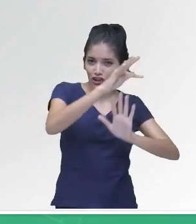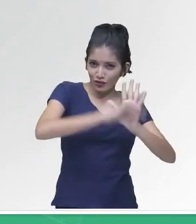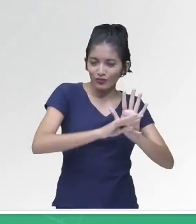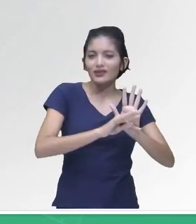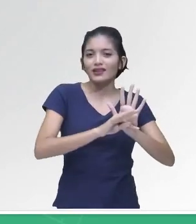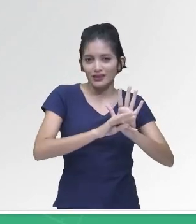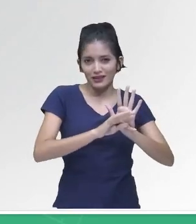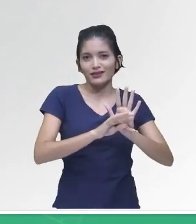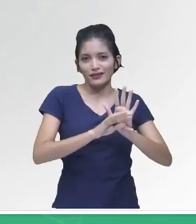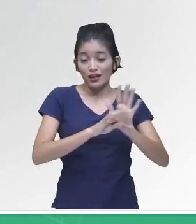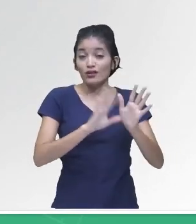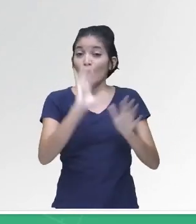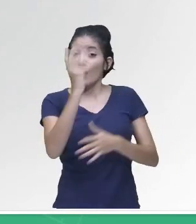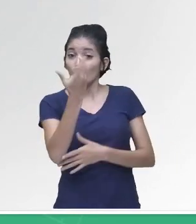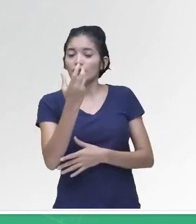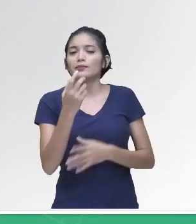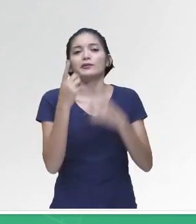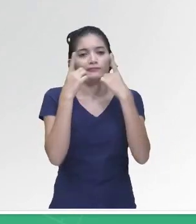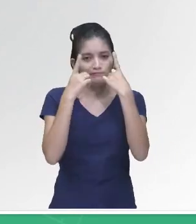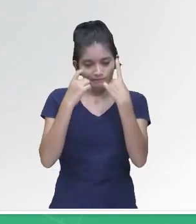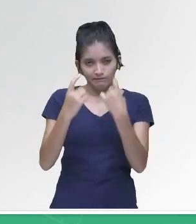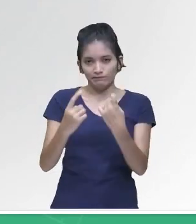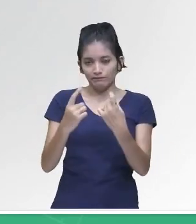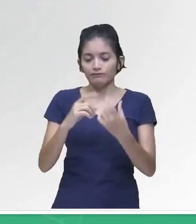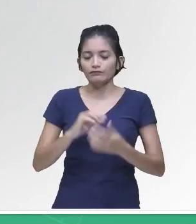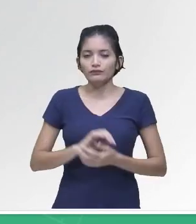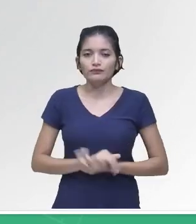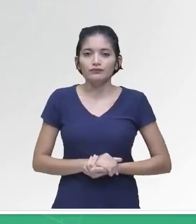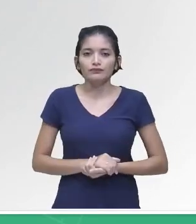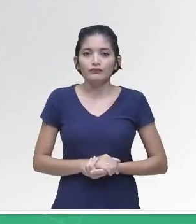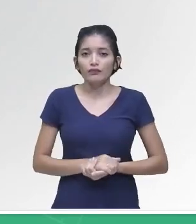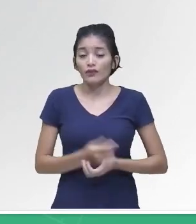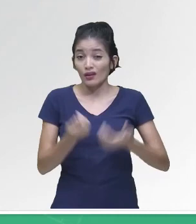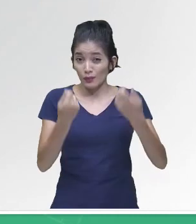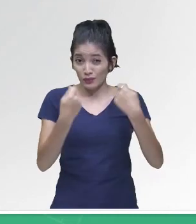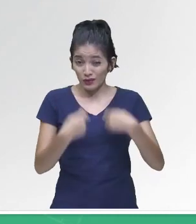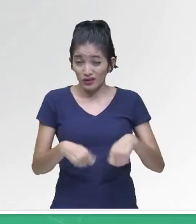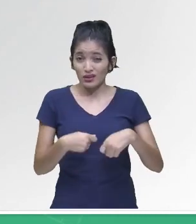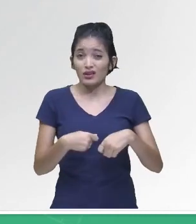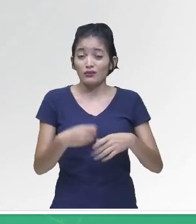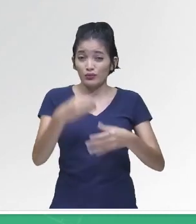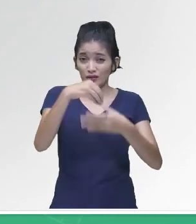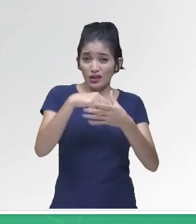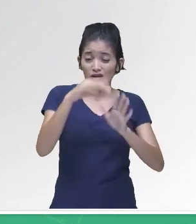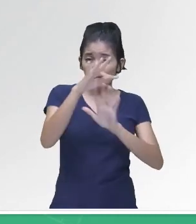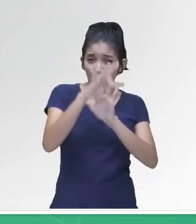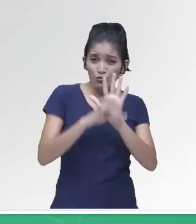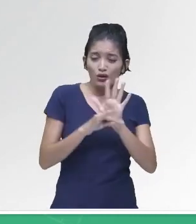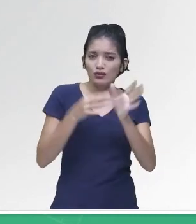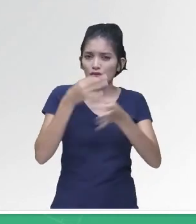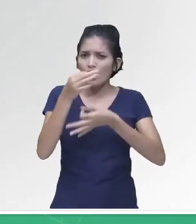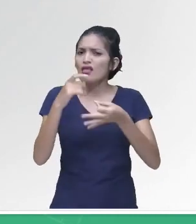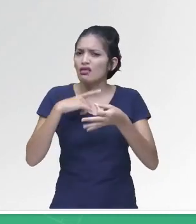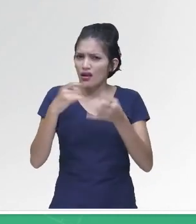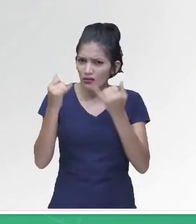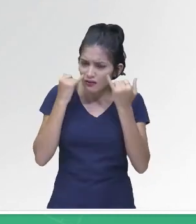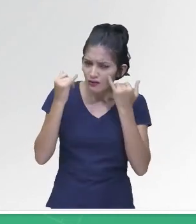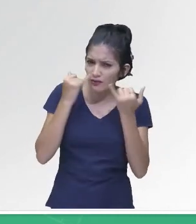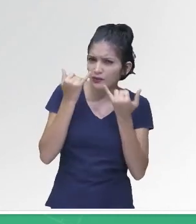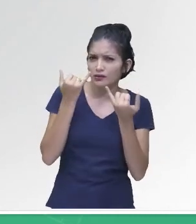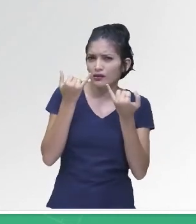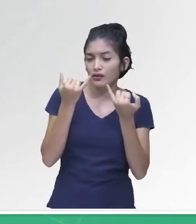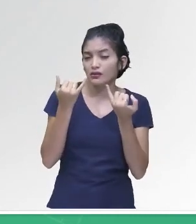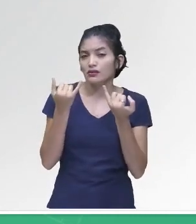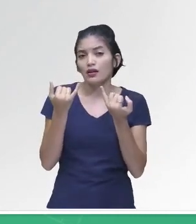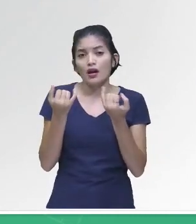bem interessante, não é? E aí, é possível que no texto de opinião tenha ali uma informação, tenha algo